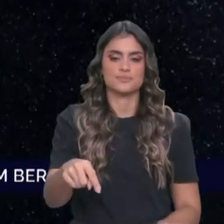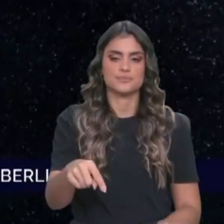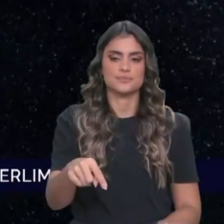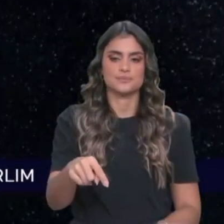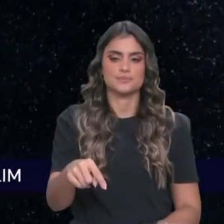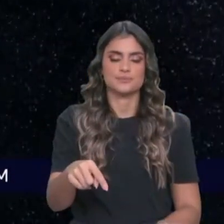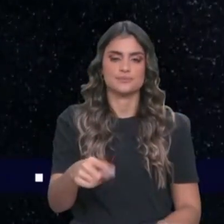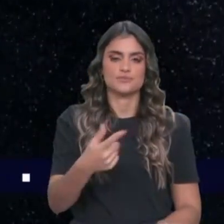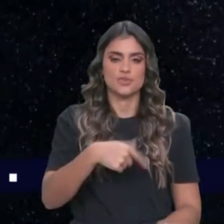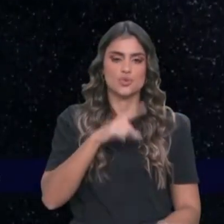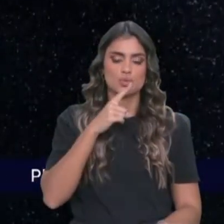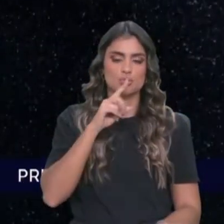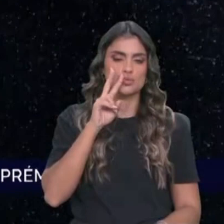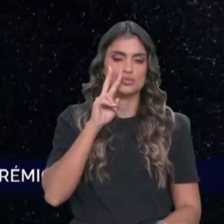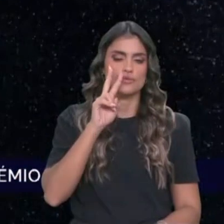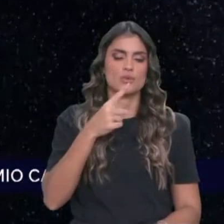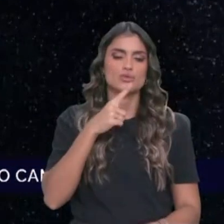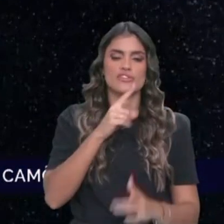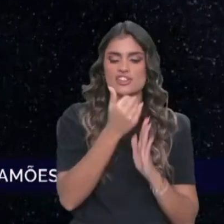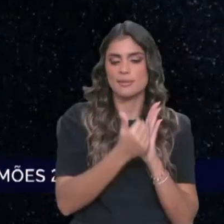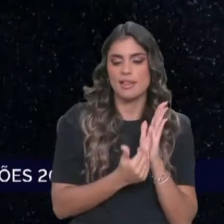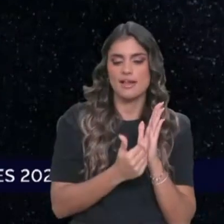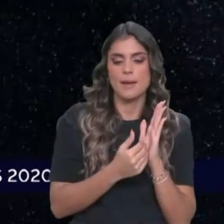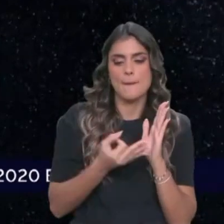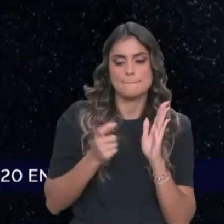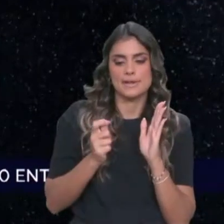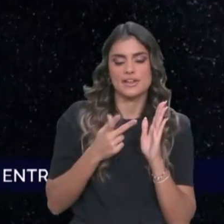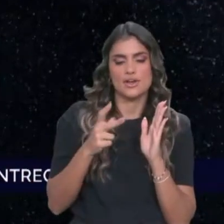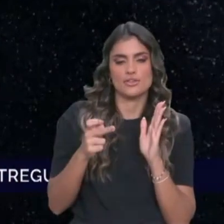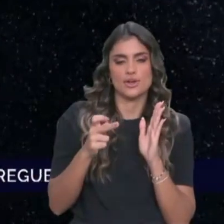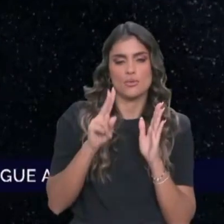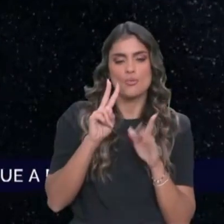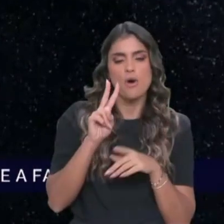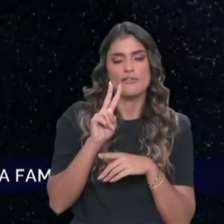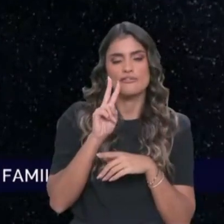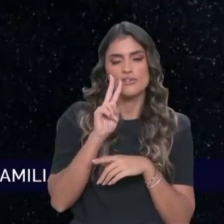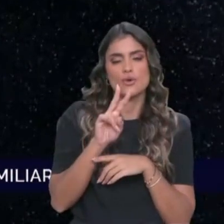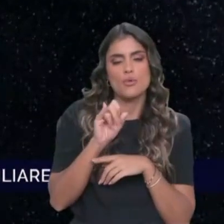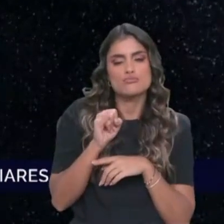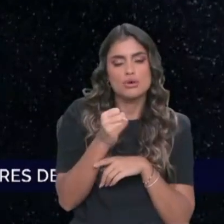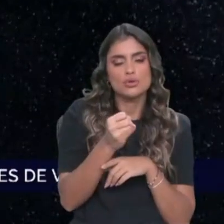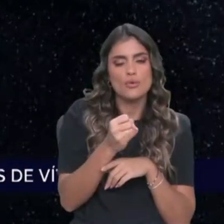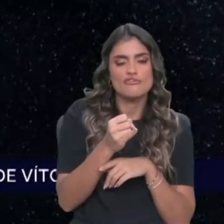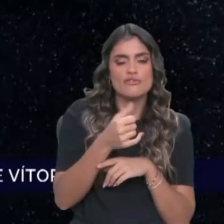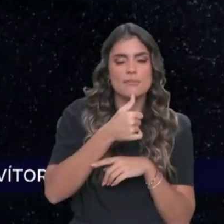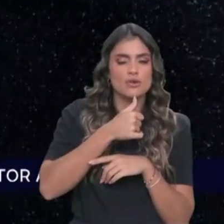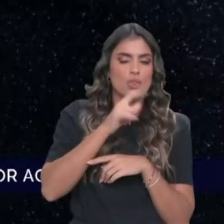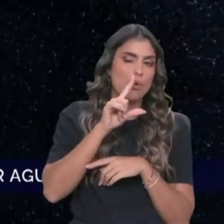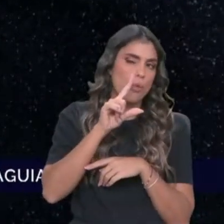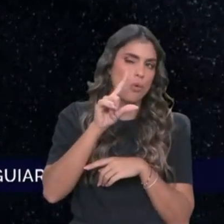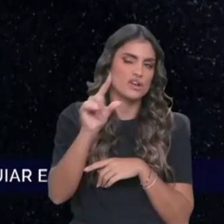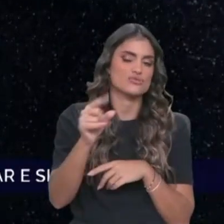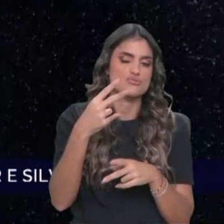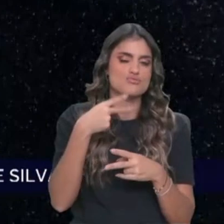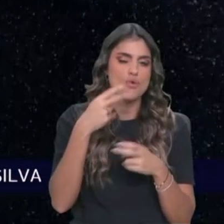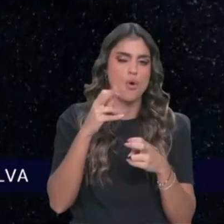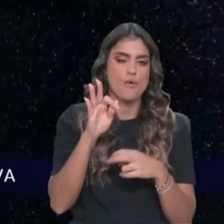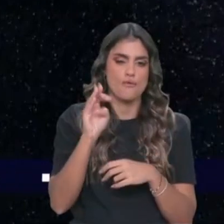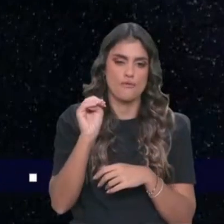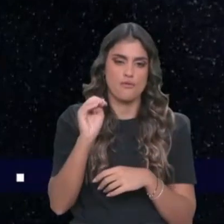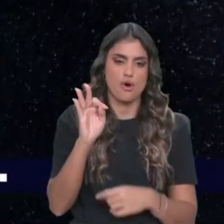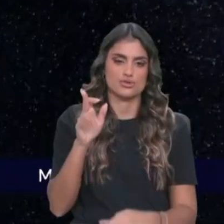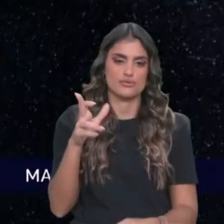quando voltamos à tabela periódica, olha, isto ainda é aquele ponto vermelho, é a nuvem de gás que foi detectada. Exatamente. Vamos voltar outra